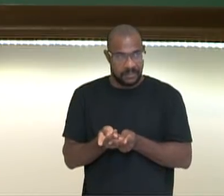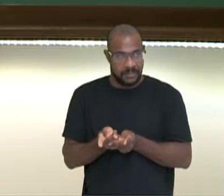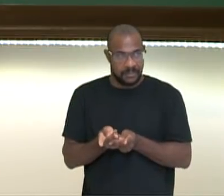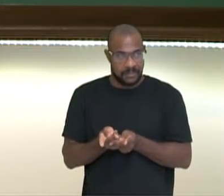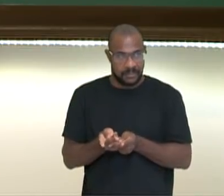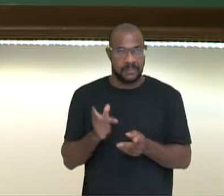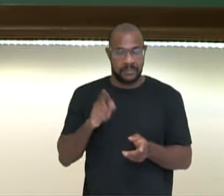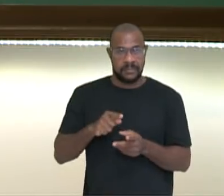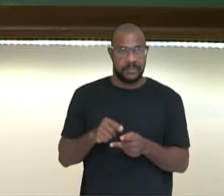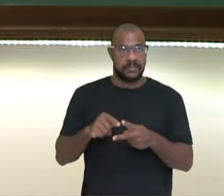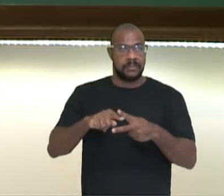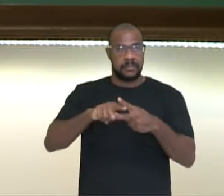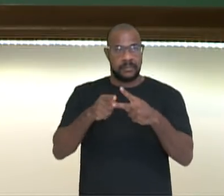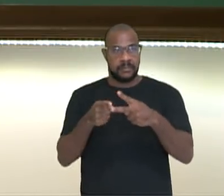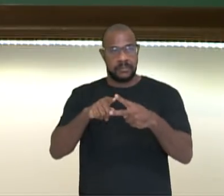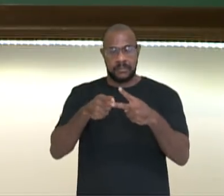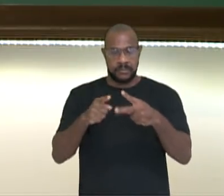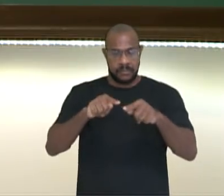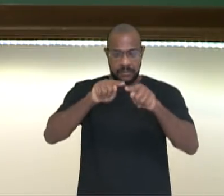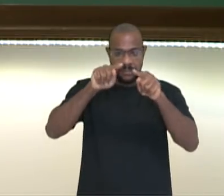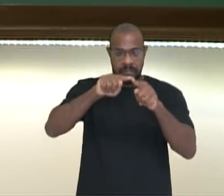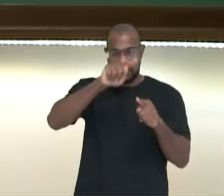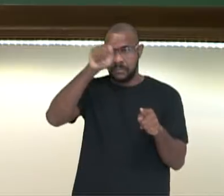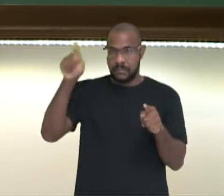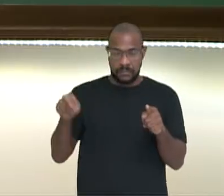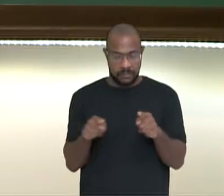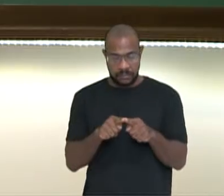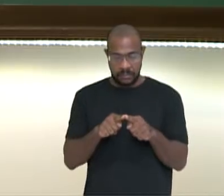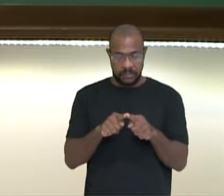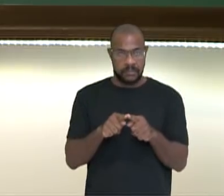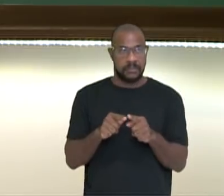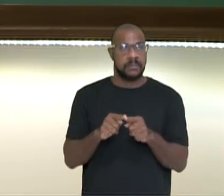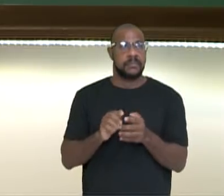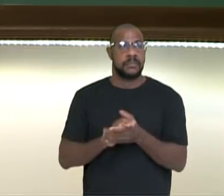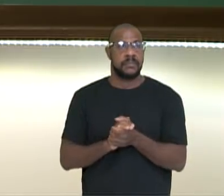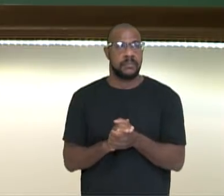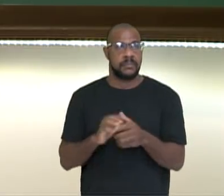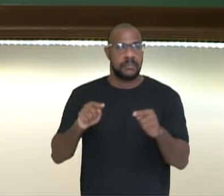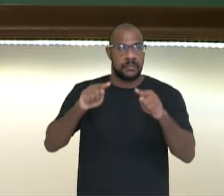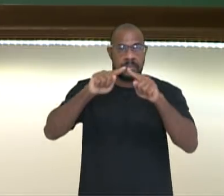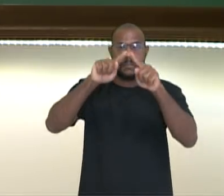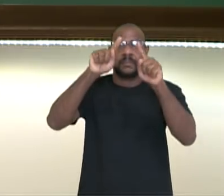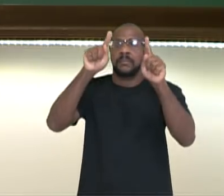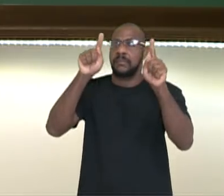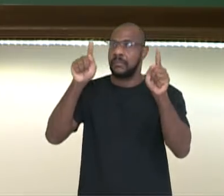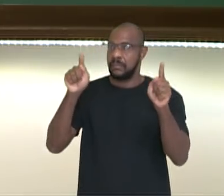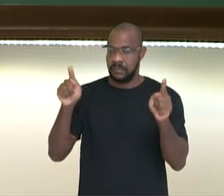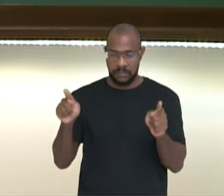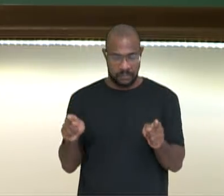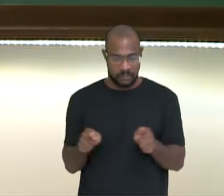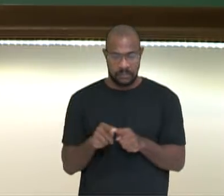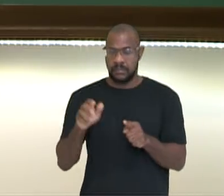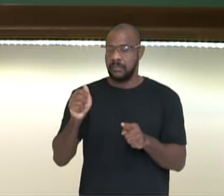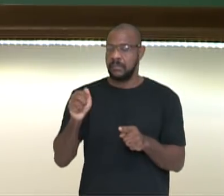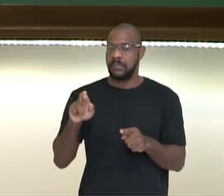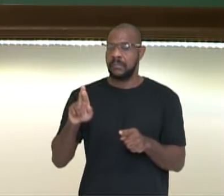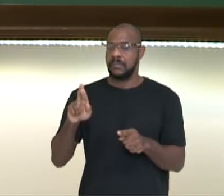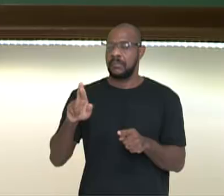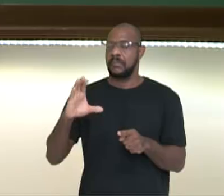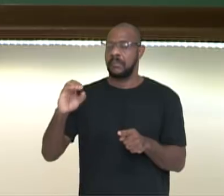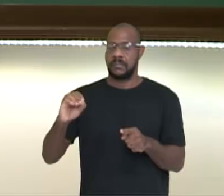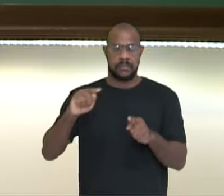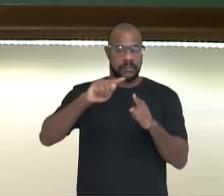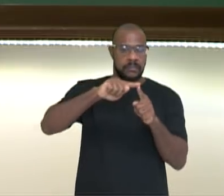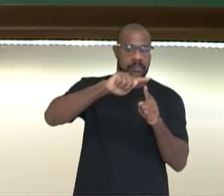é o ângulo. Uma pizza redonda, tá, gente? E o que seria o arco? O arco seria somente a borda recheada da pizza, somente a